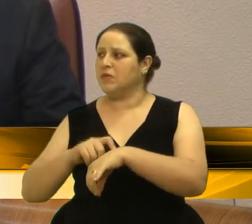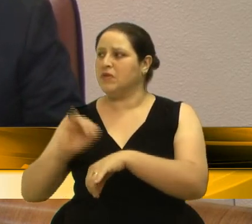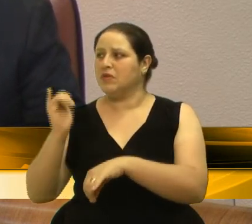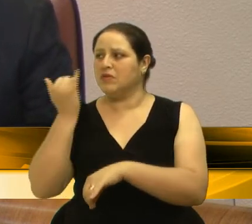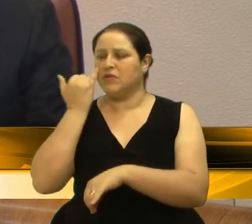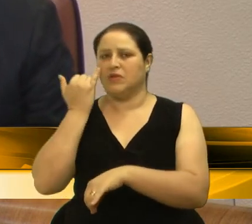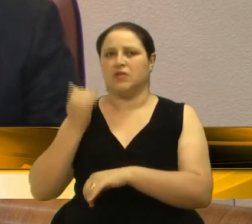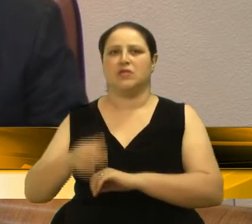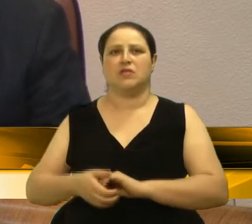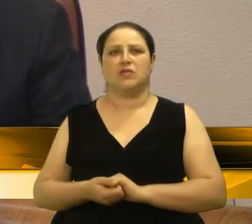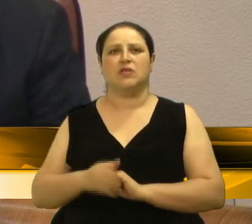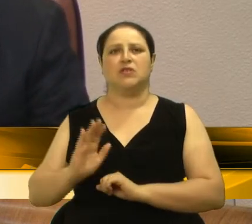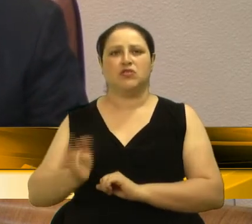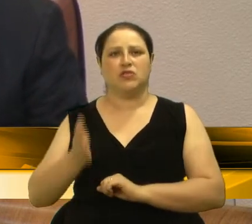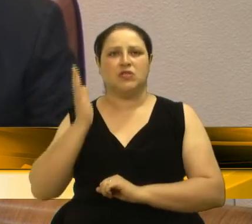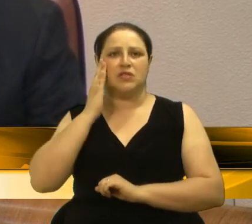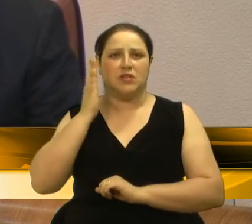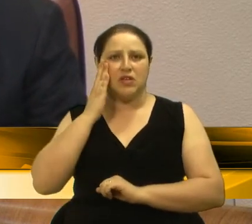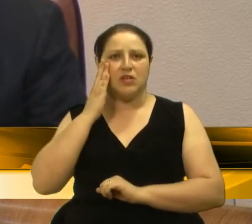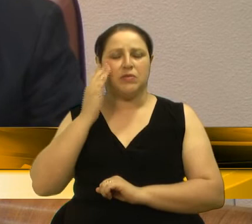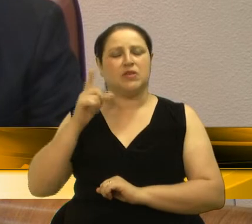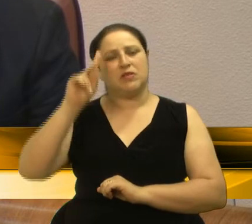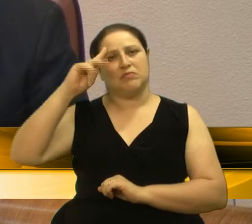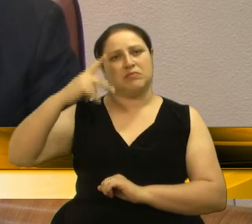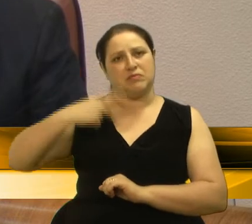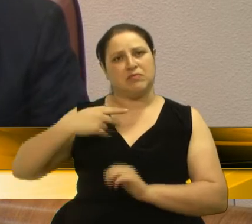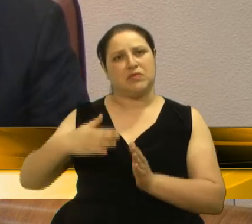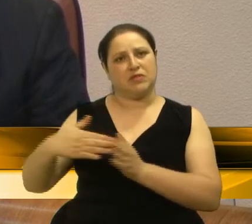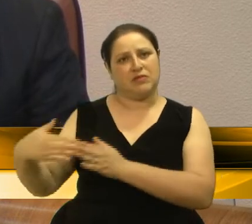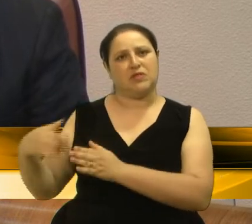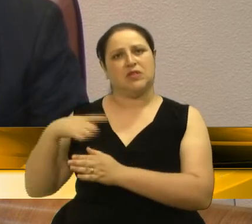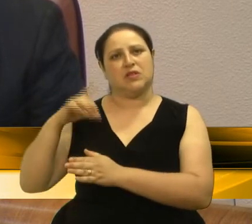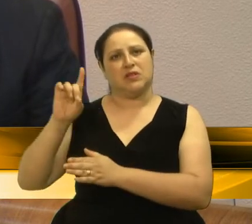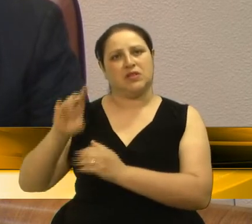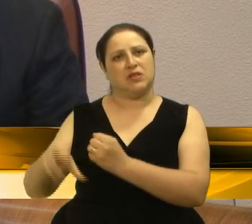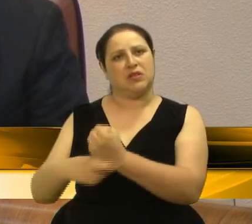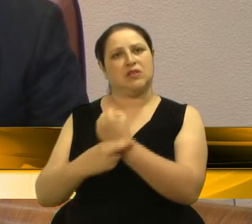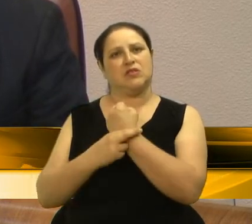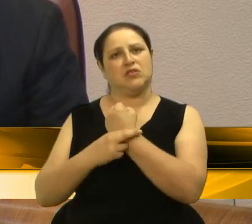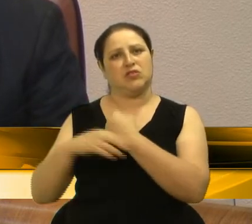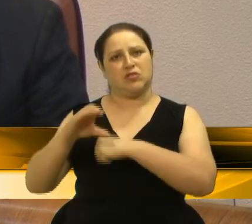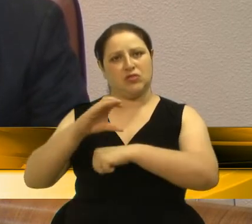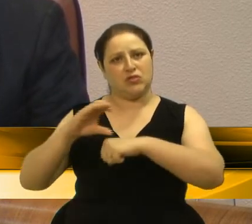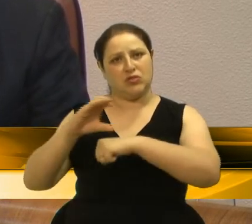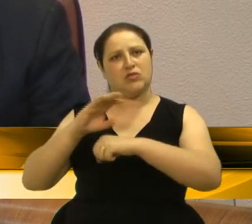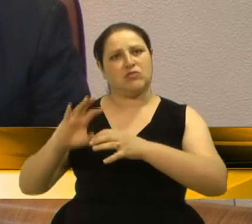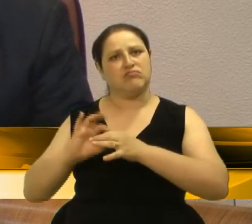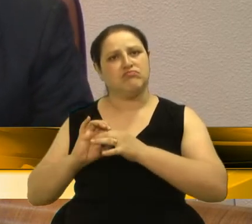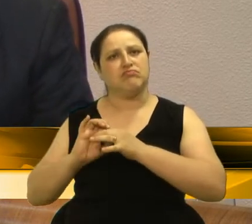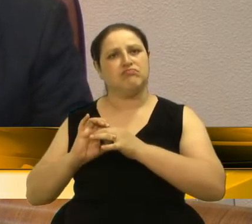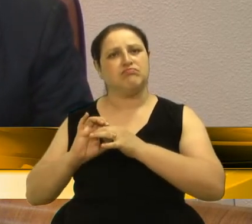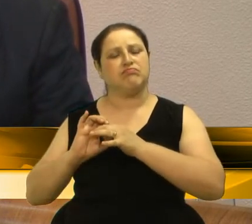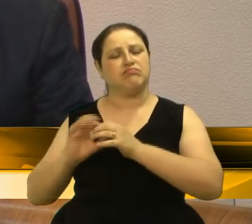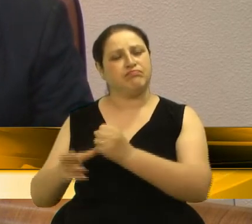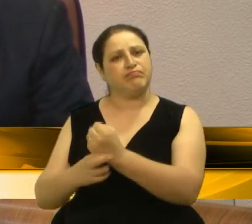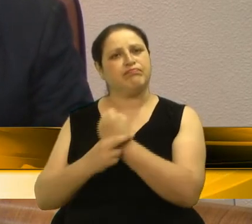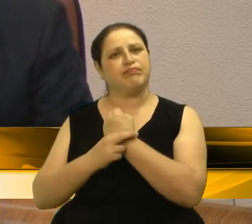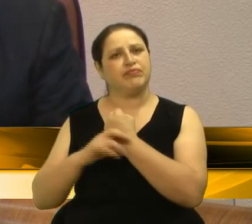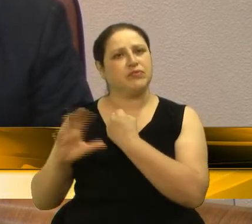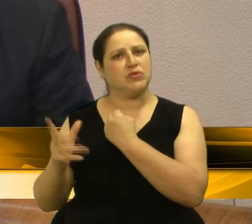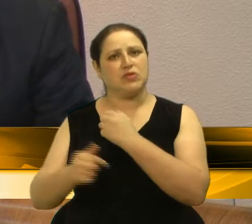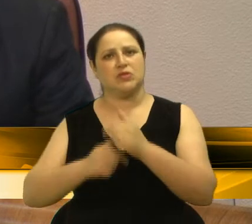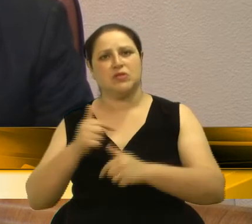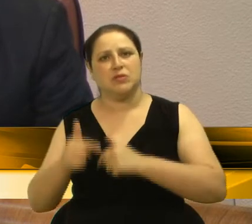Como é sabido, o exercício da ampla defesa é a garantia assegurada constitucionalmente e deve ser observada em todos os